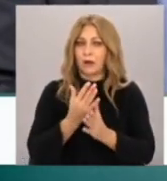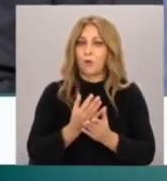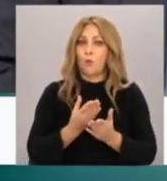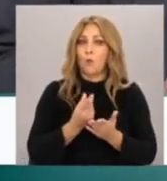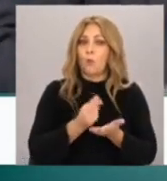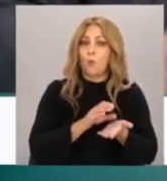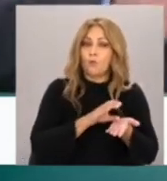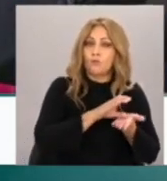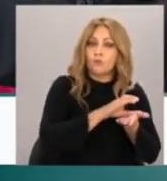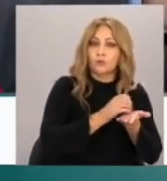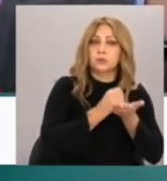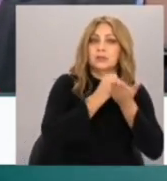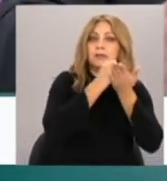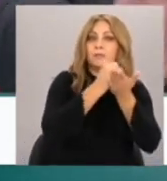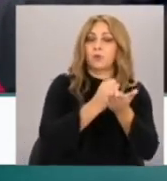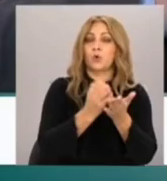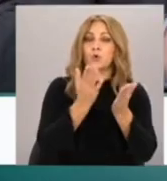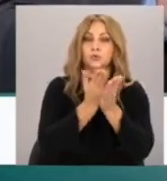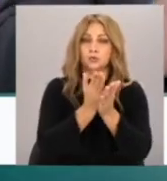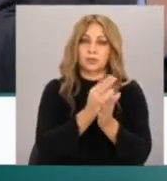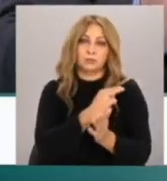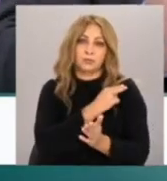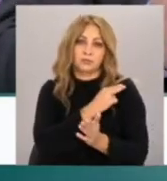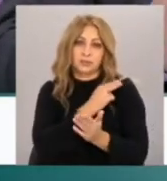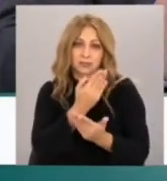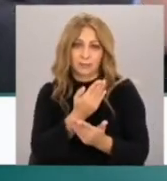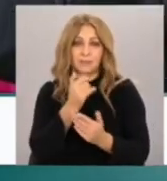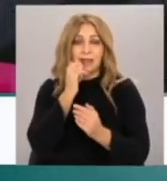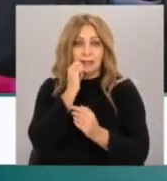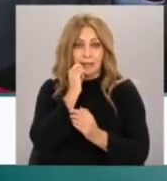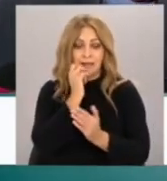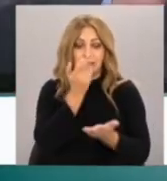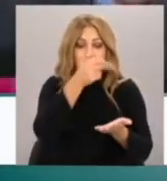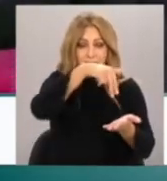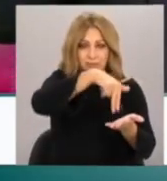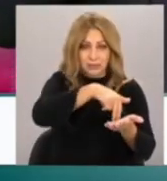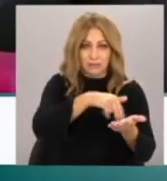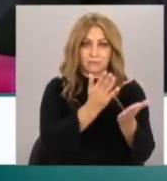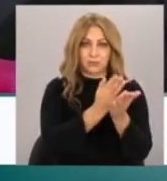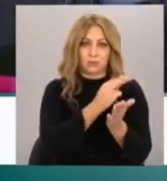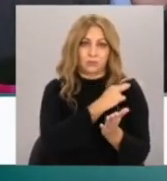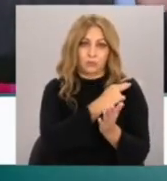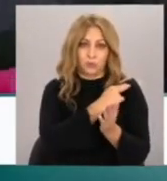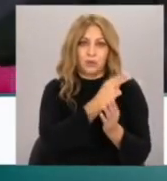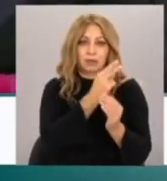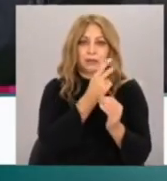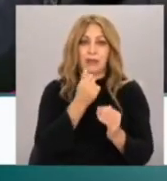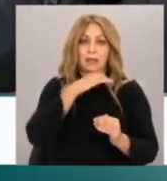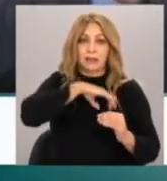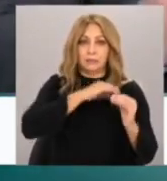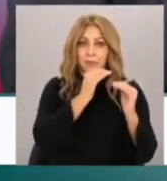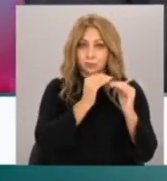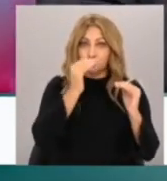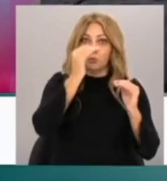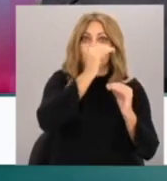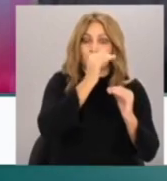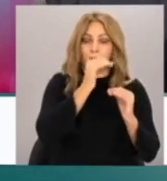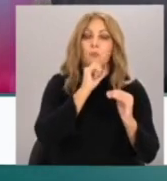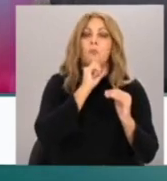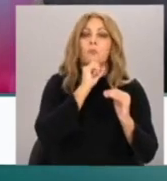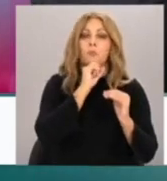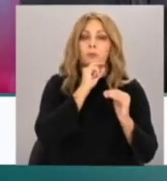apoio ao estudante do ensino superior Conta aí sim lembra anunciou no ensino superior e têm rendimentos muito elevados no primeiro quartil